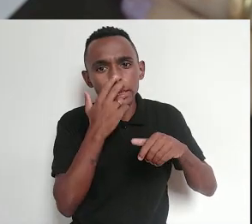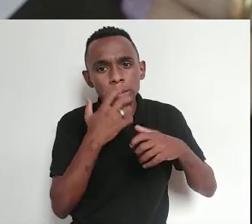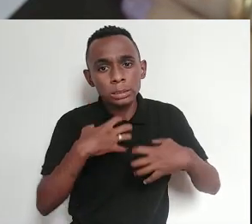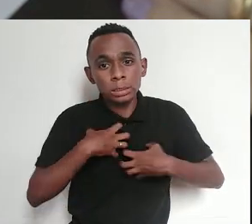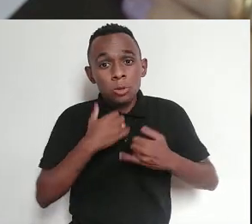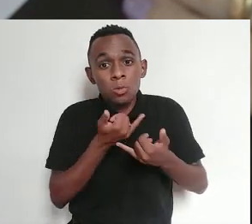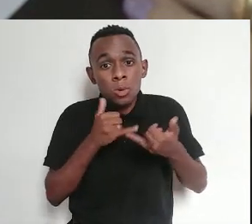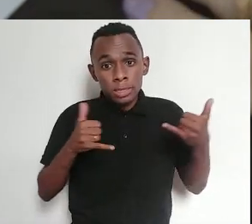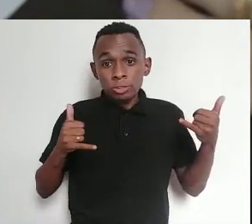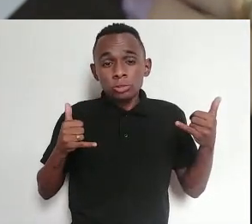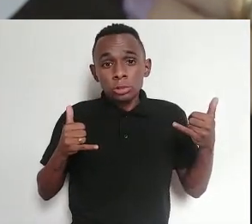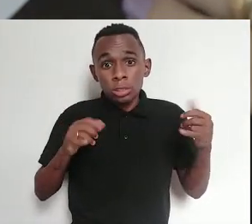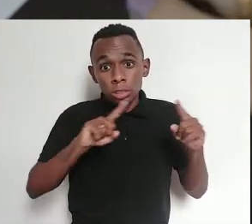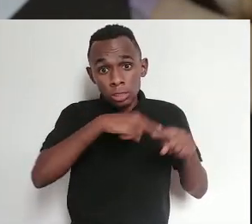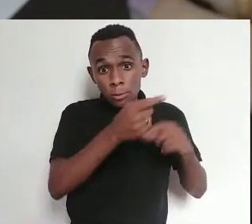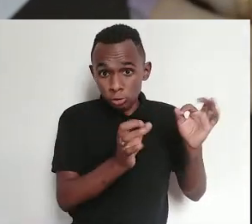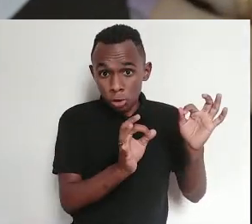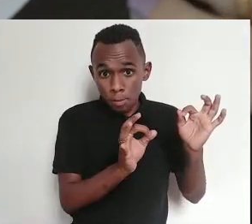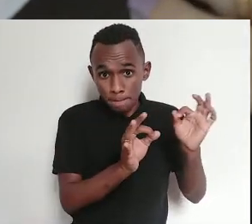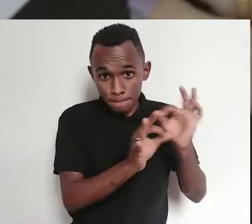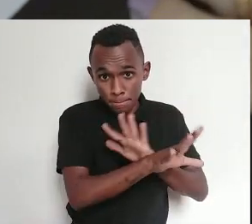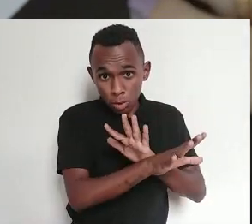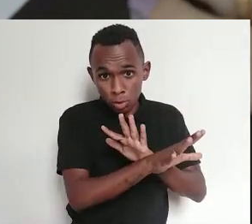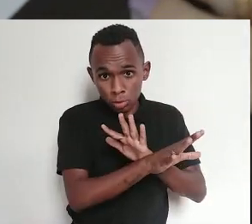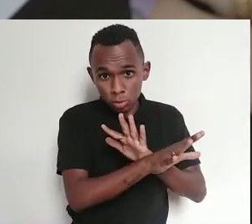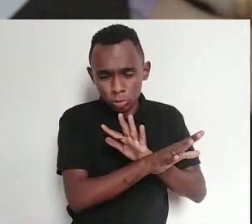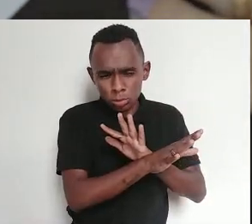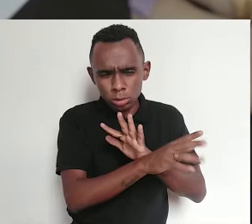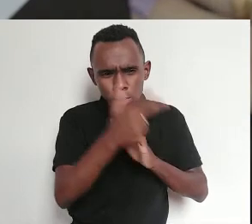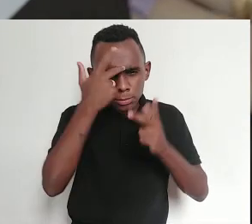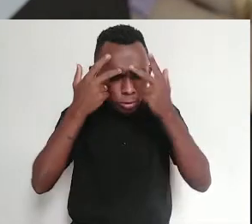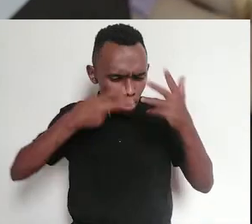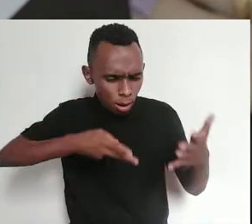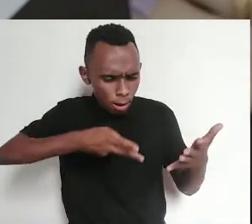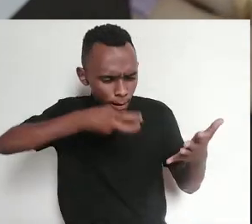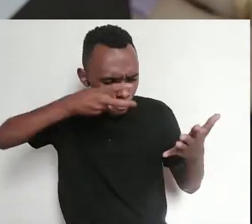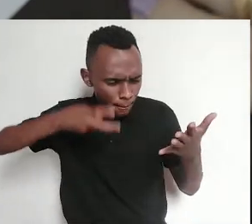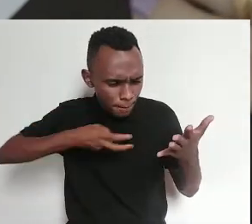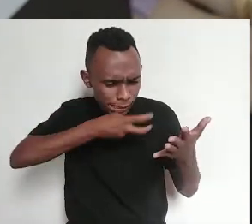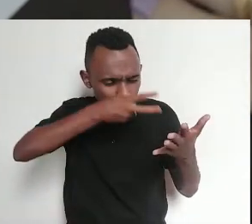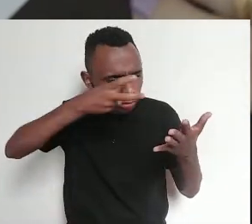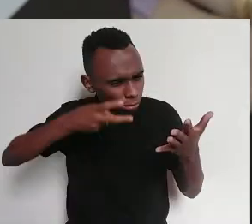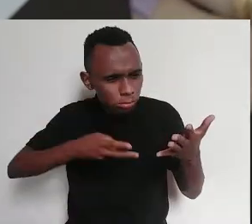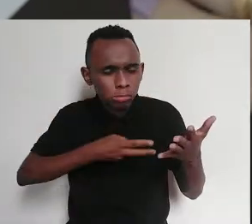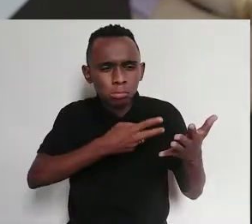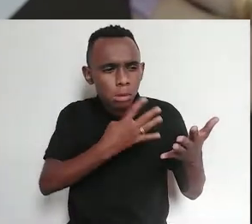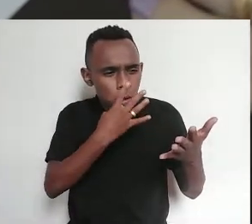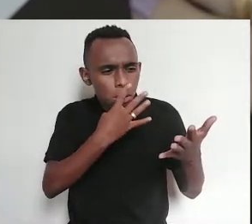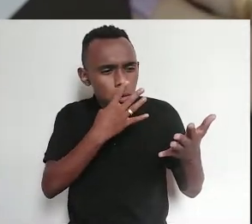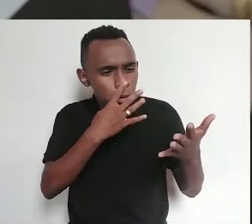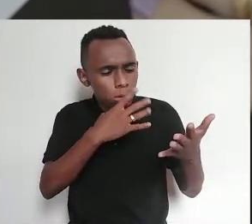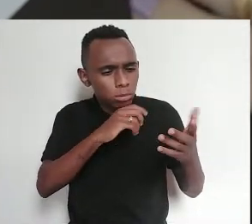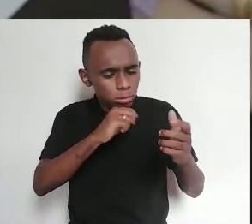pronta, ela ajuda quem a observa. Então, quem estiver contemplando a mandala também vai estar